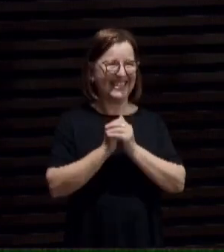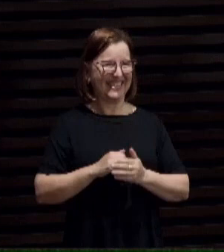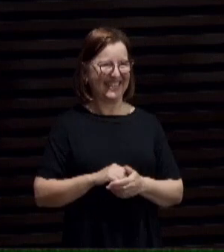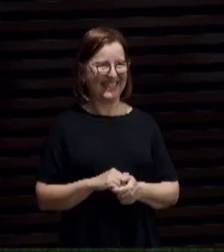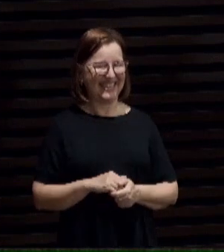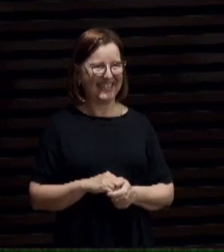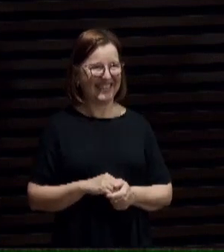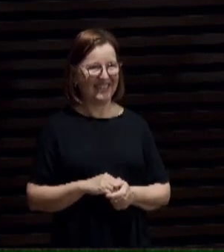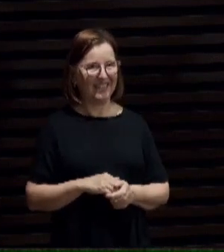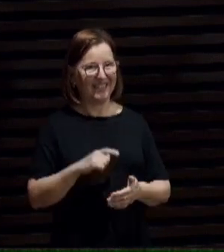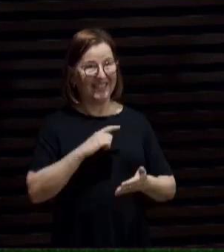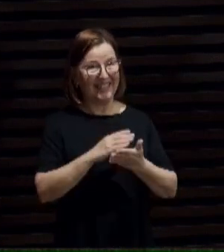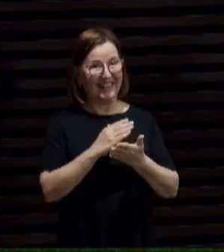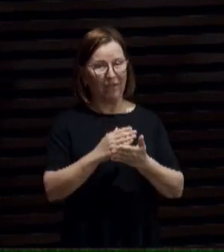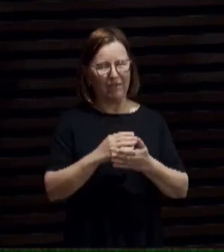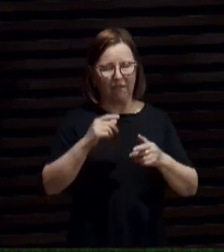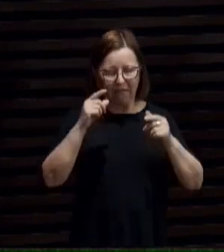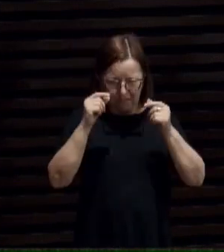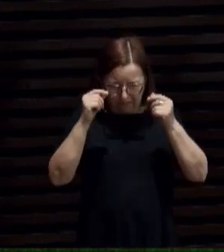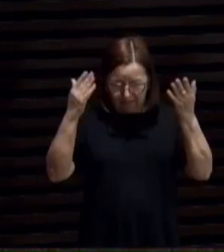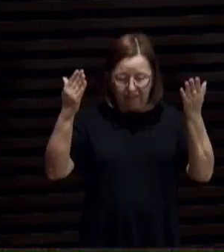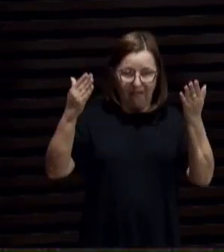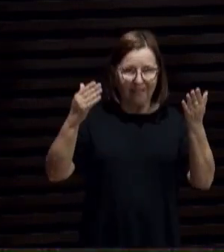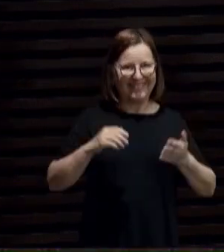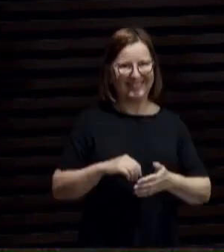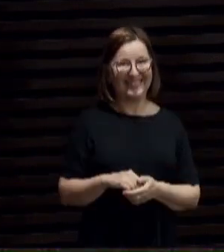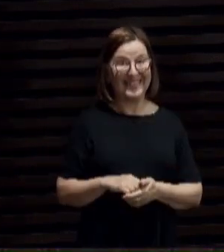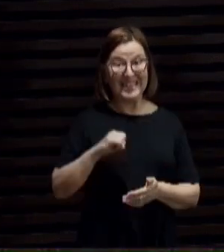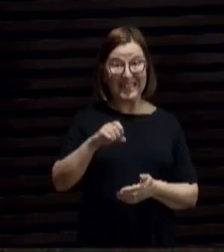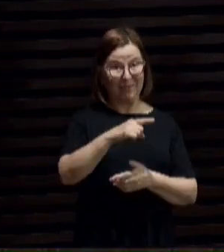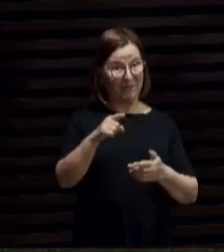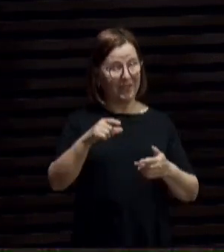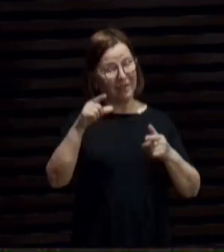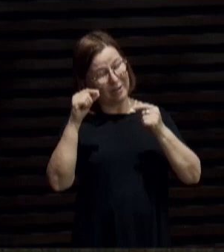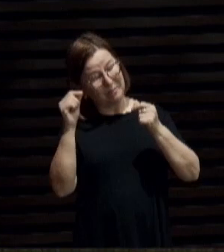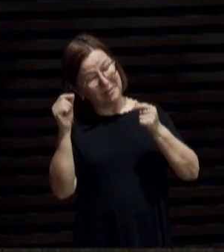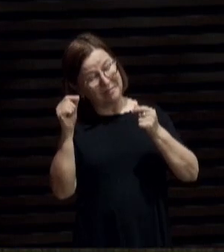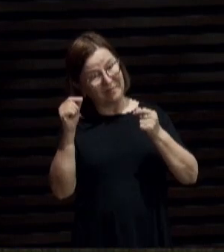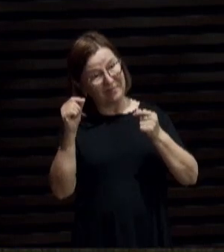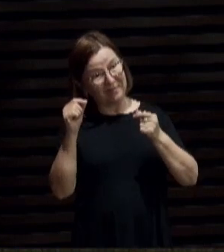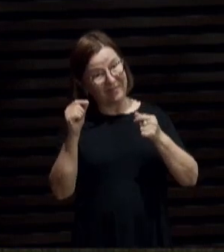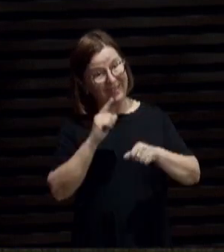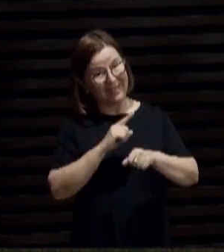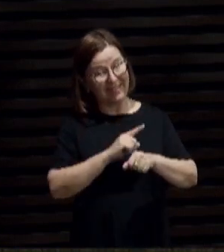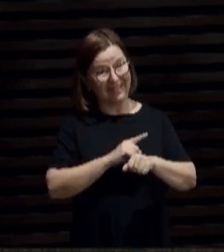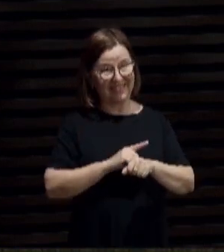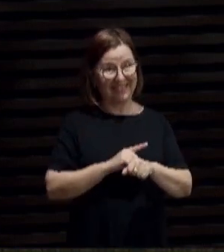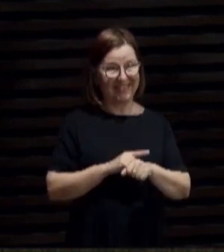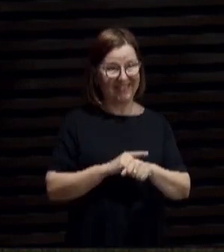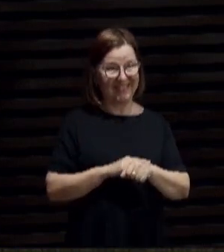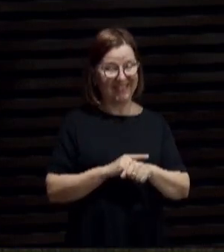Opa, tem uns aí que estão dormindo. Se você dormir, meu filho, na hora que o noivo chegar, você não